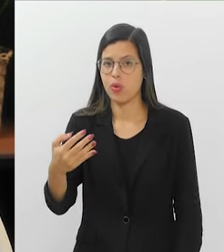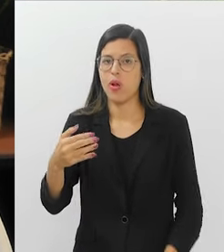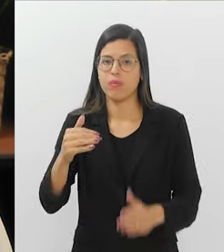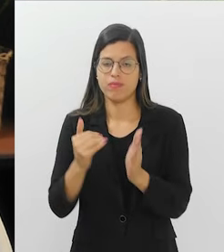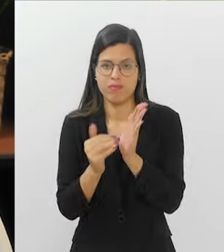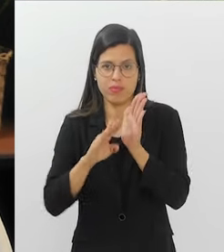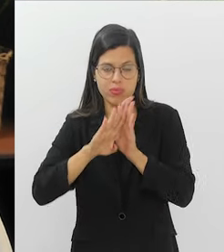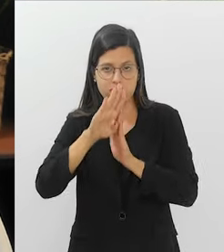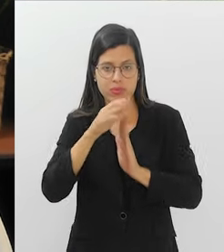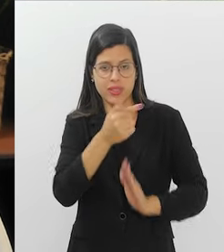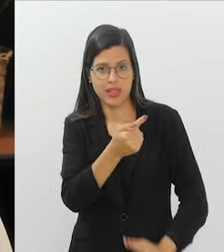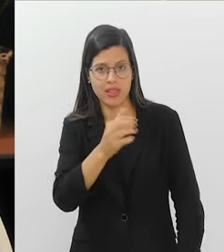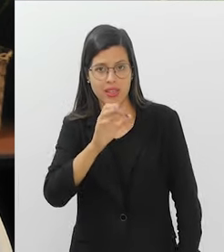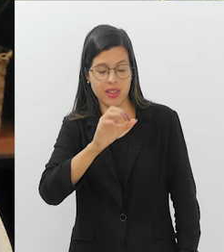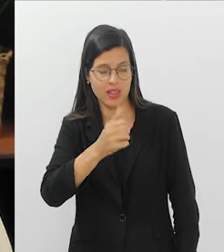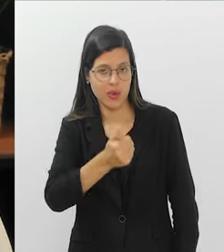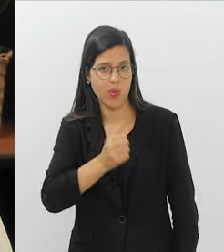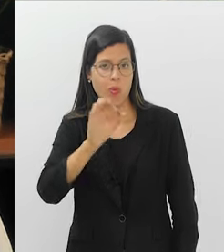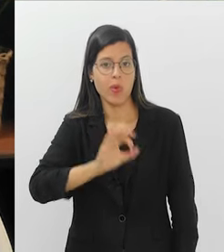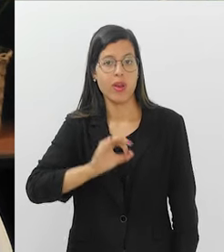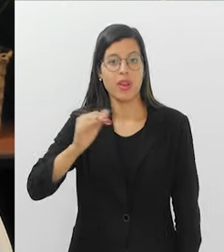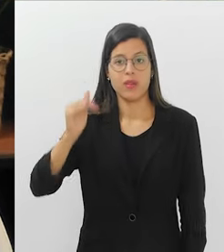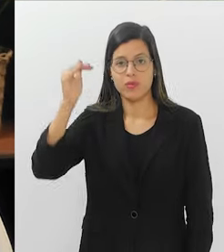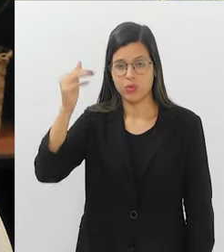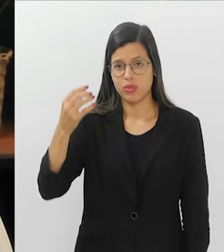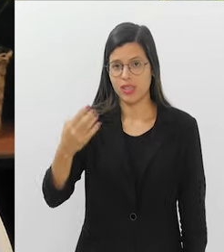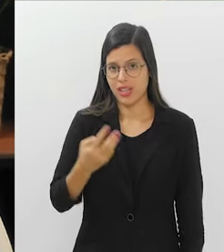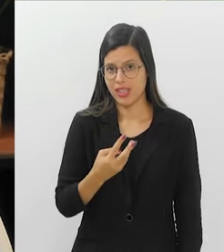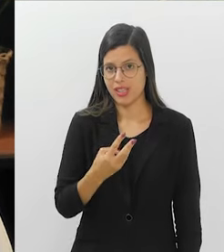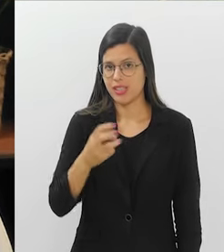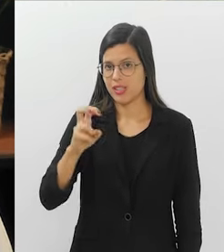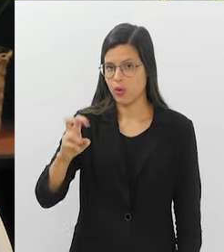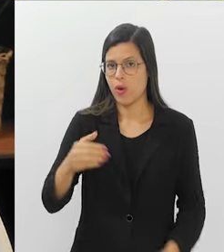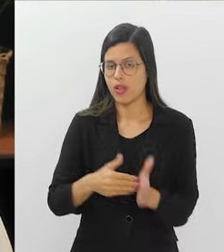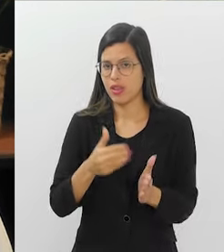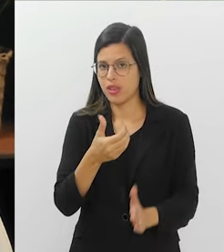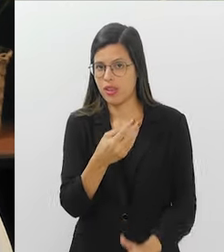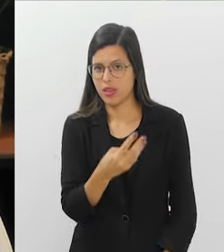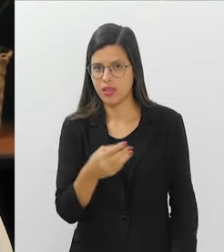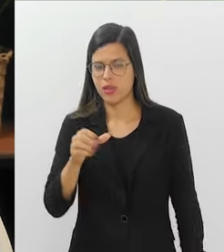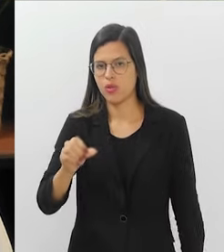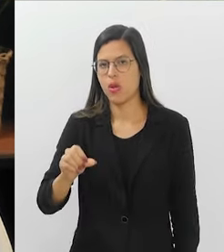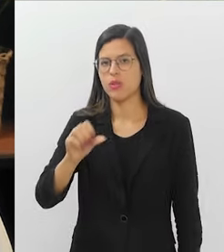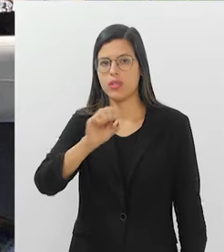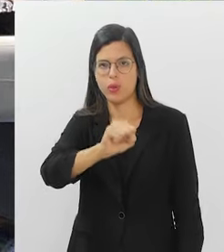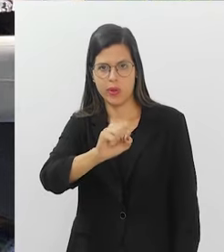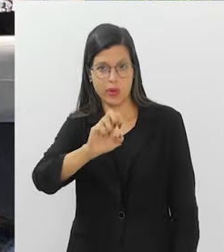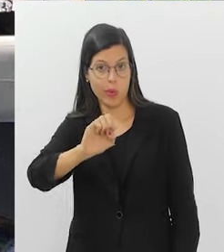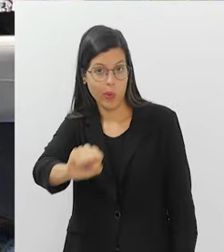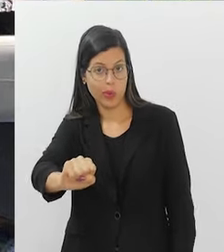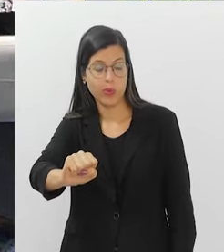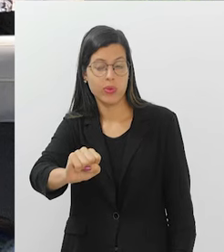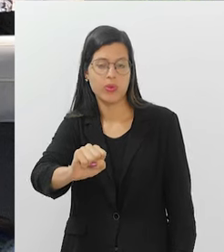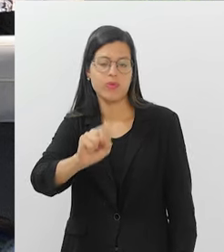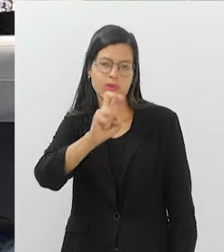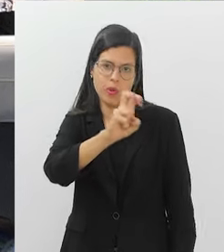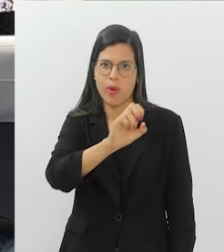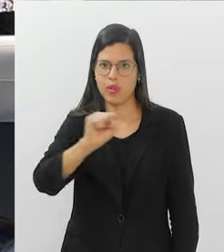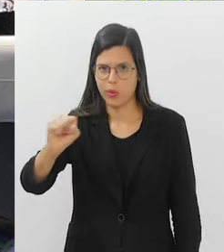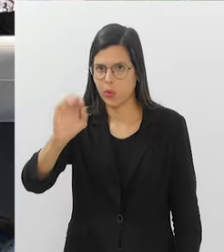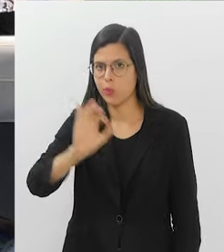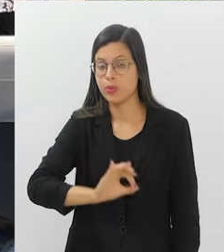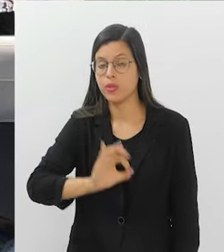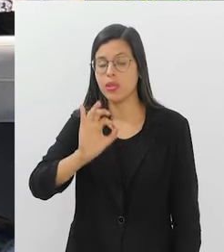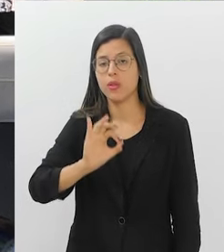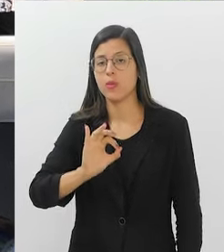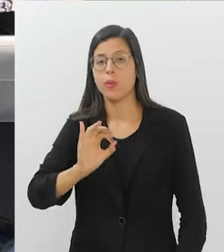71%. E os adultos de 35 a 39%, o aumento foi de 58%. Isso mesmo.